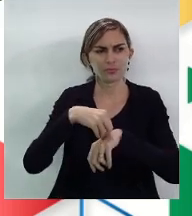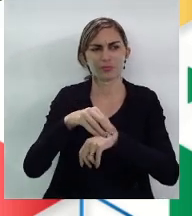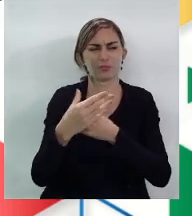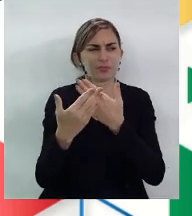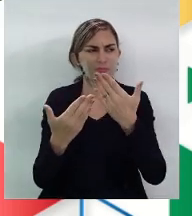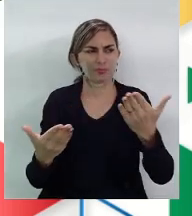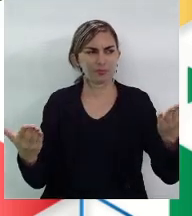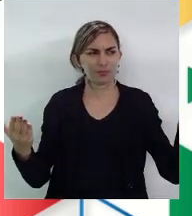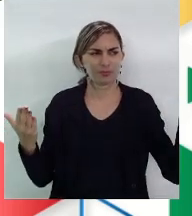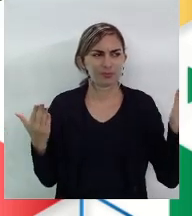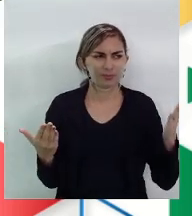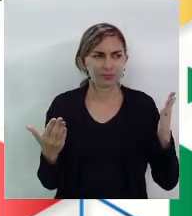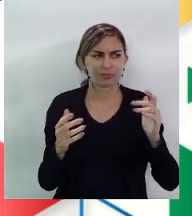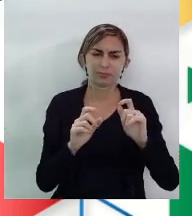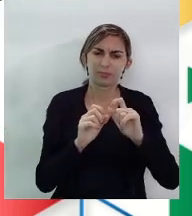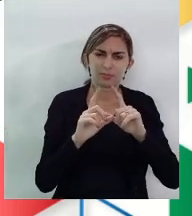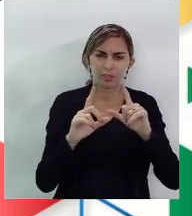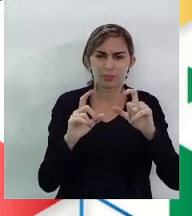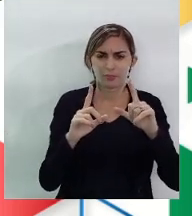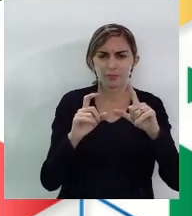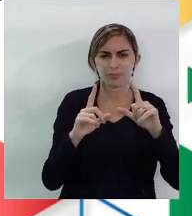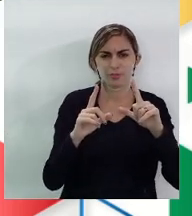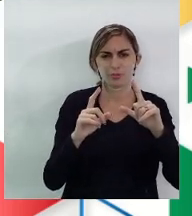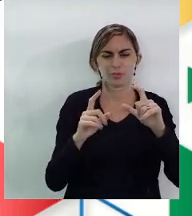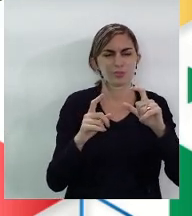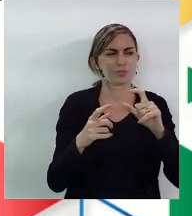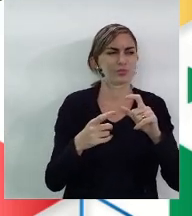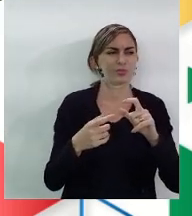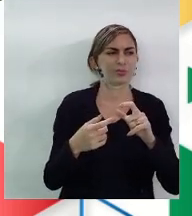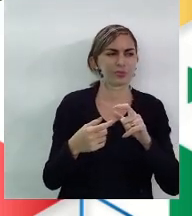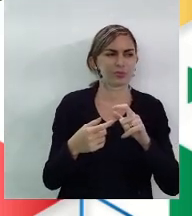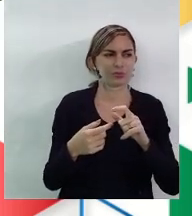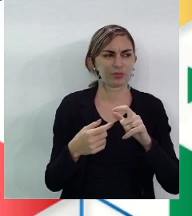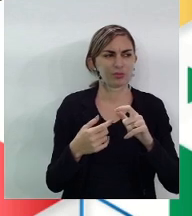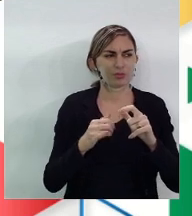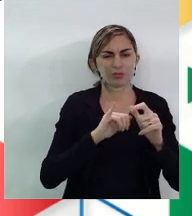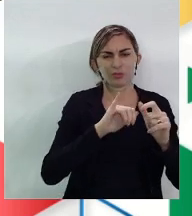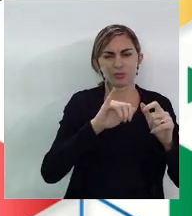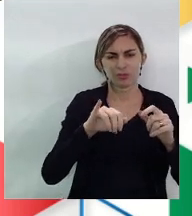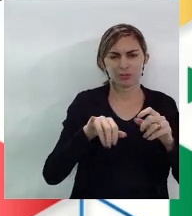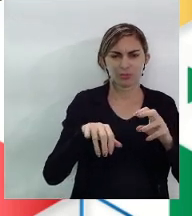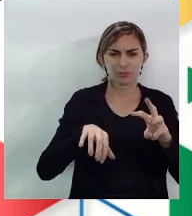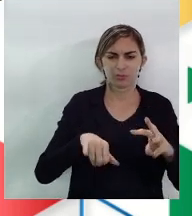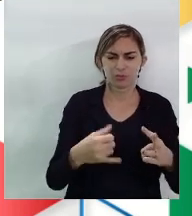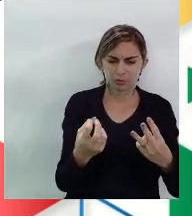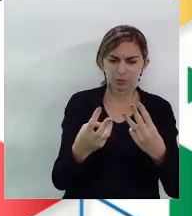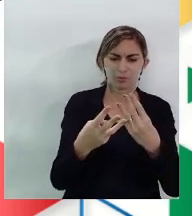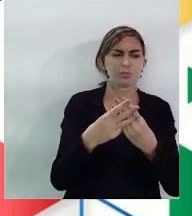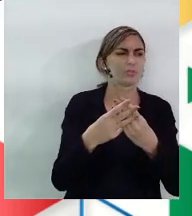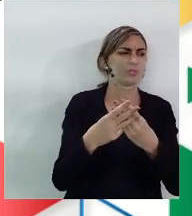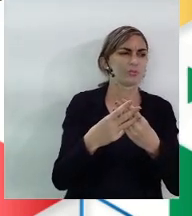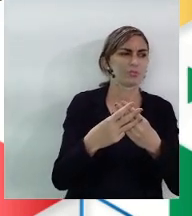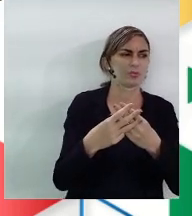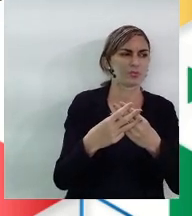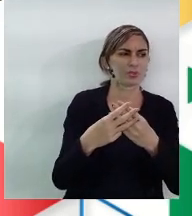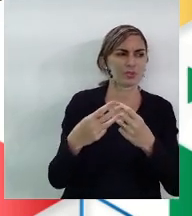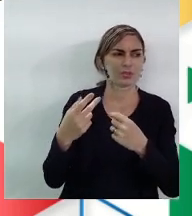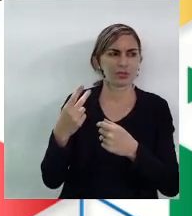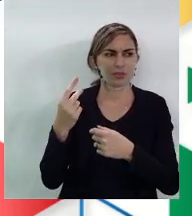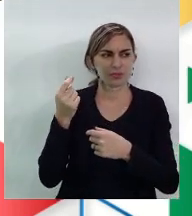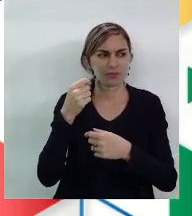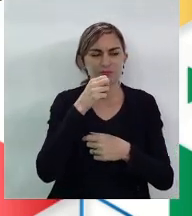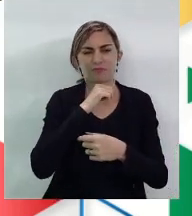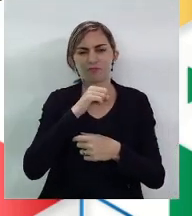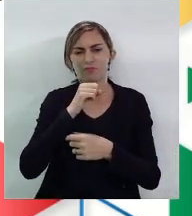para vocês na tela uma fotografia da Jerusalém antiga, da Jerusalém